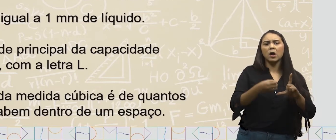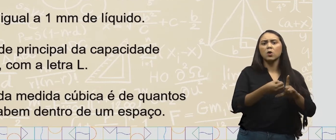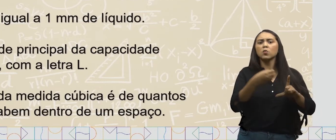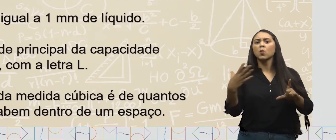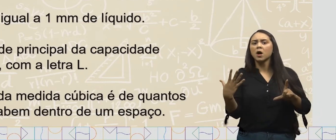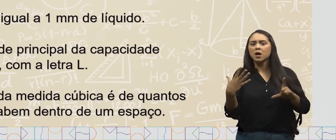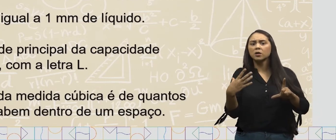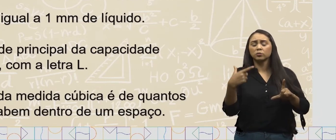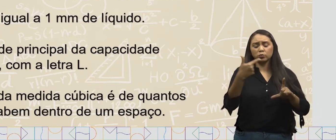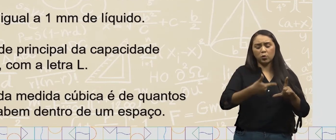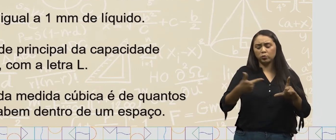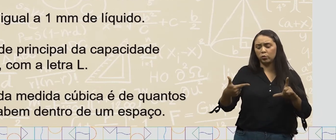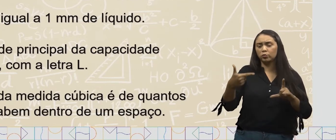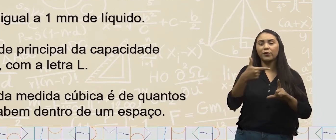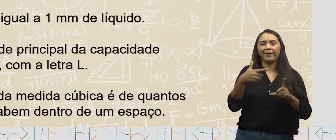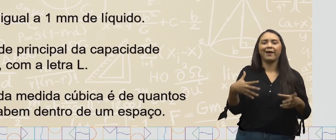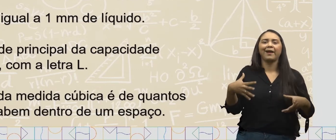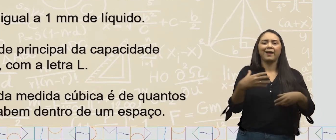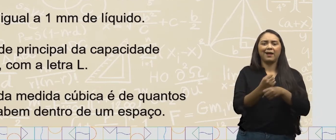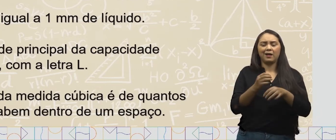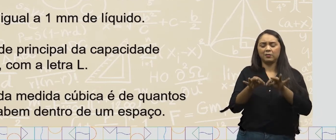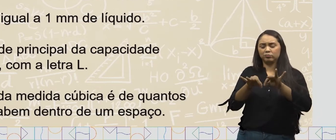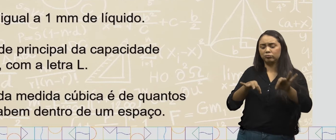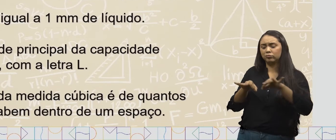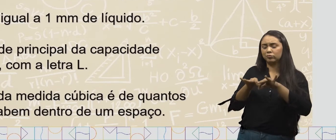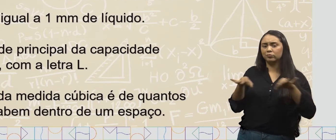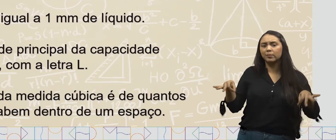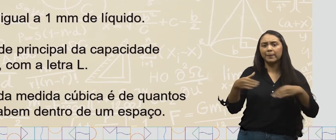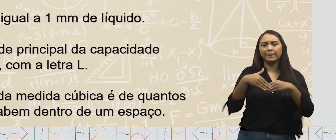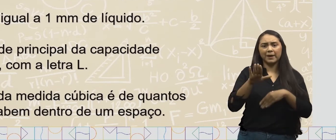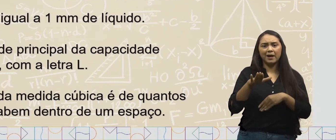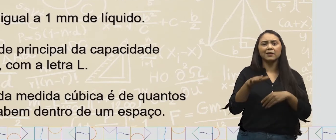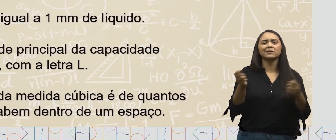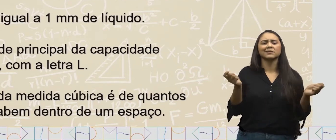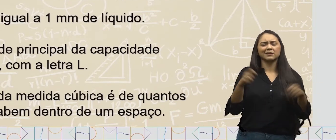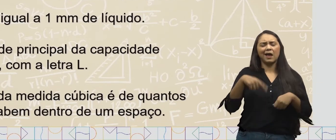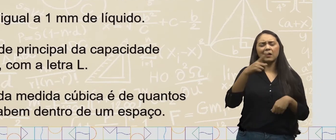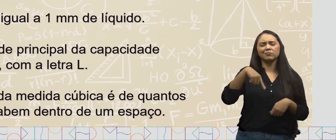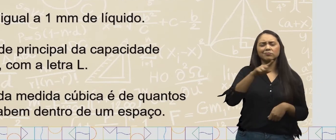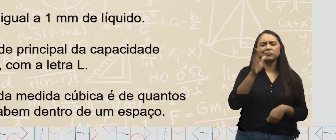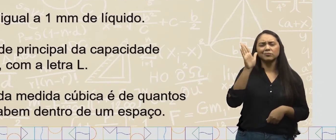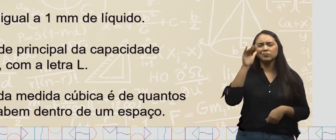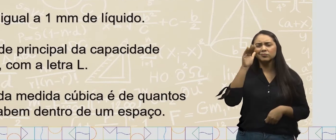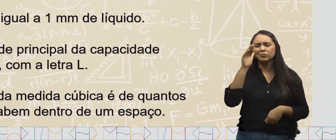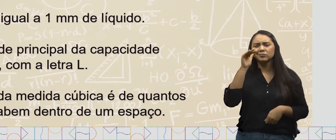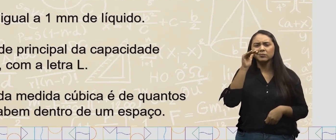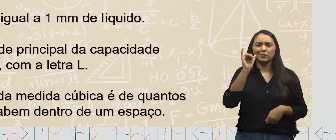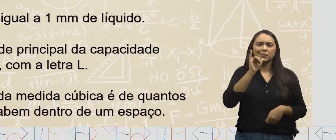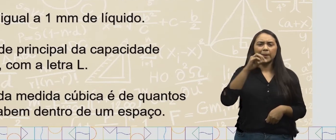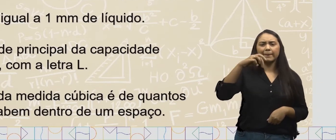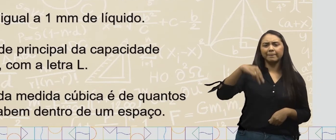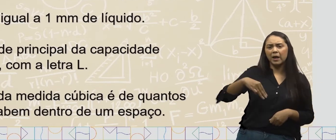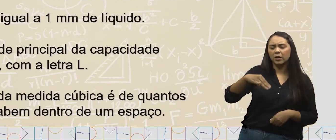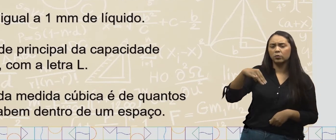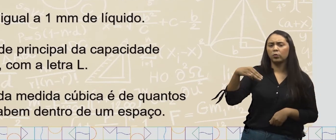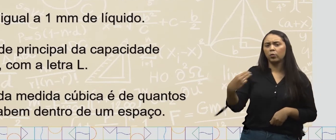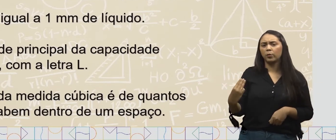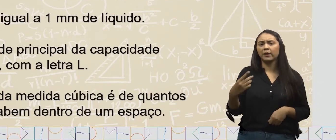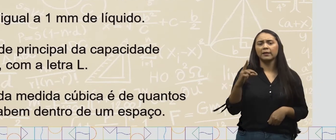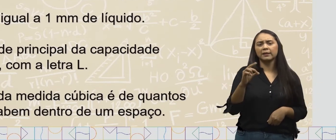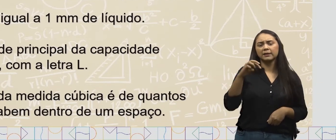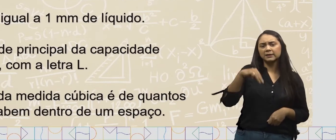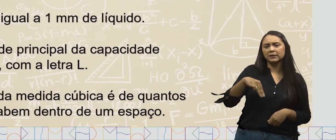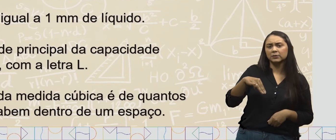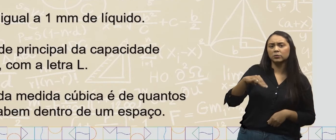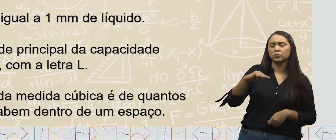espaço. Portanto, ele tem 3 dimensões, ele tem um volume que você pode avaliar com metro cúbico, decímetro cúbico